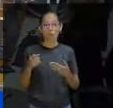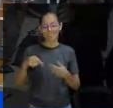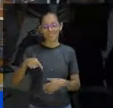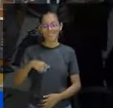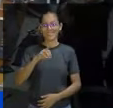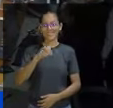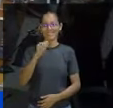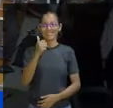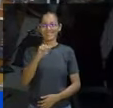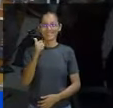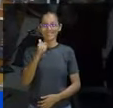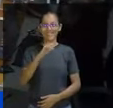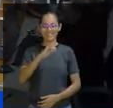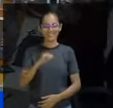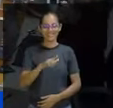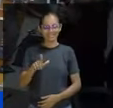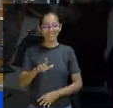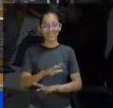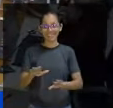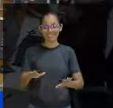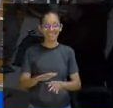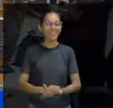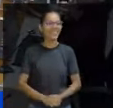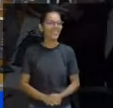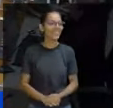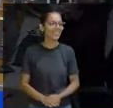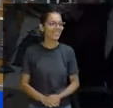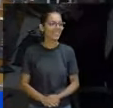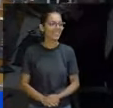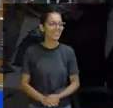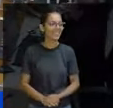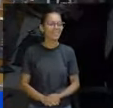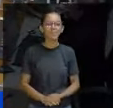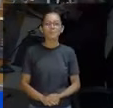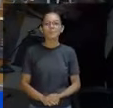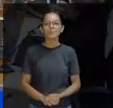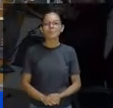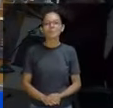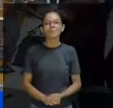Hoje, 11 de Presidente, julho. eu nem sabia que era hoje. Hoje. Eu